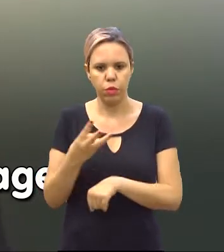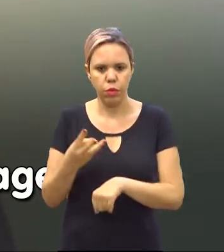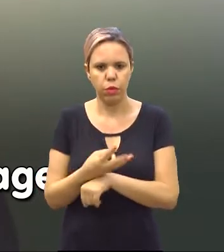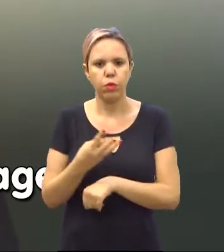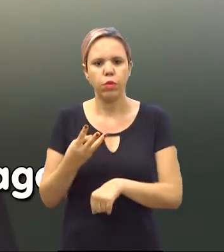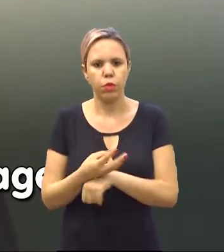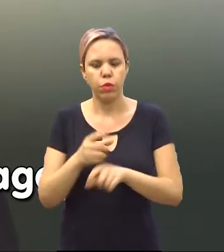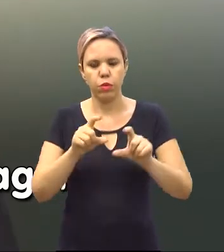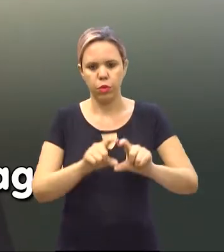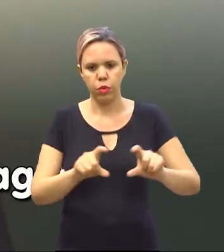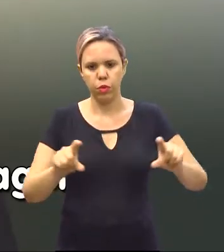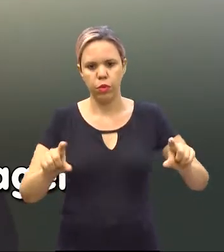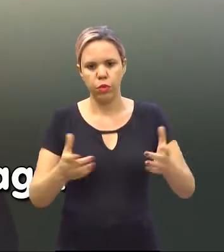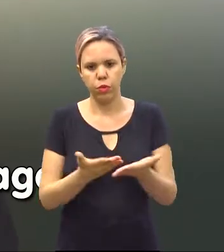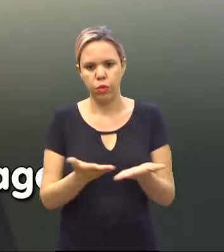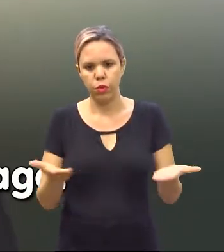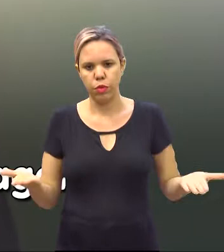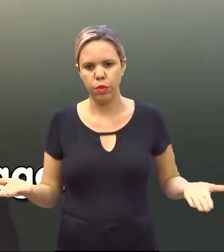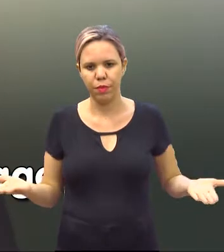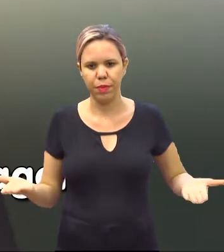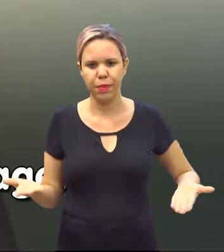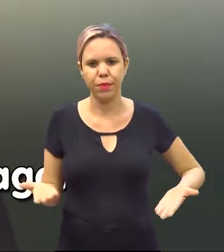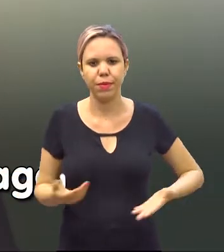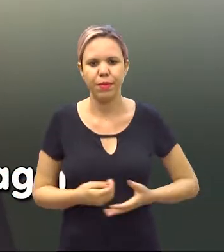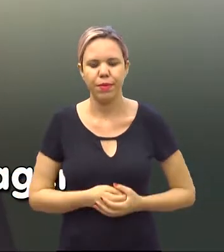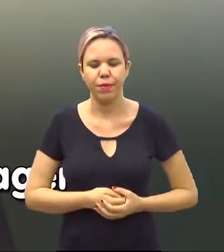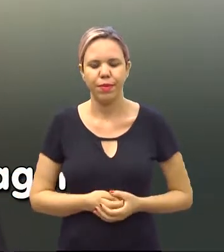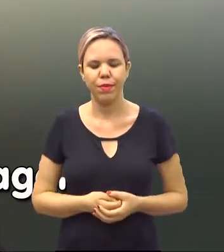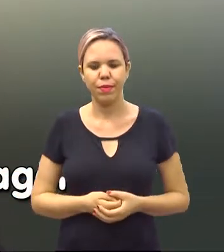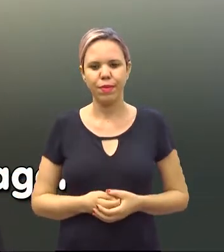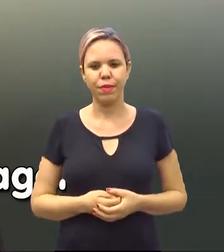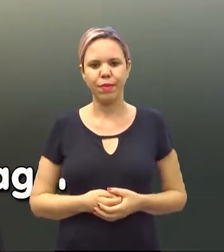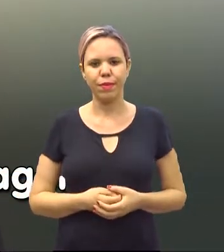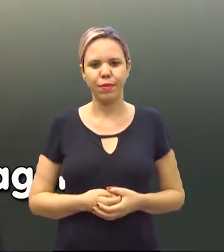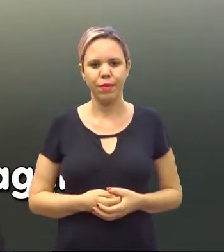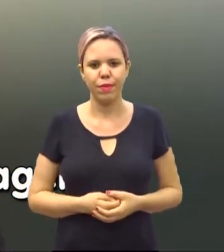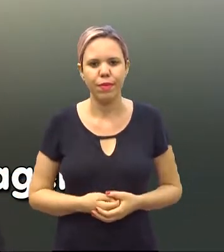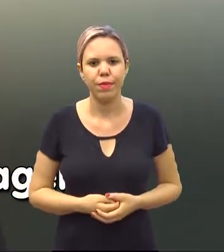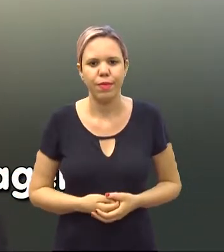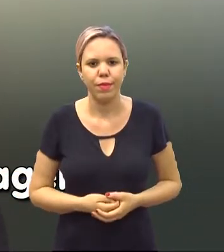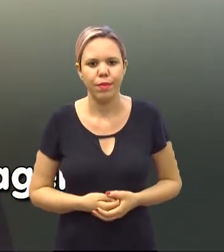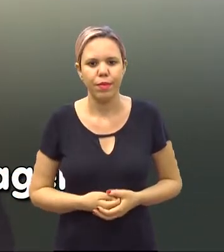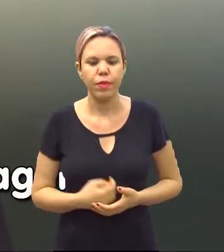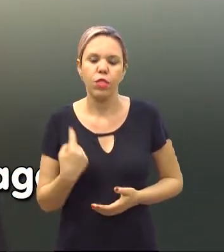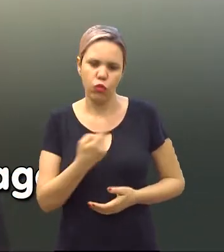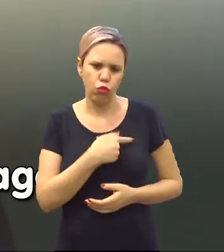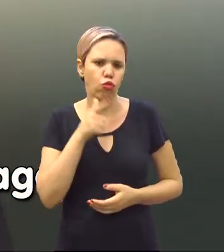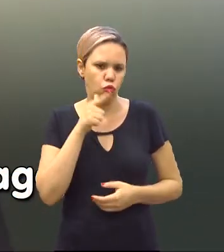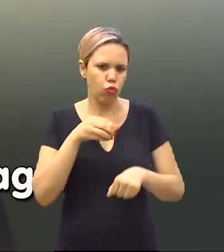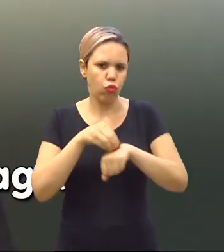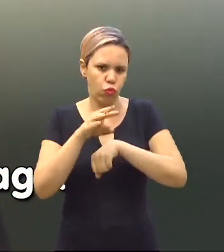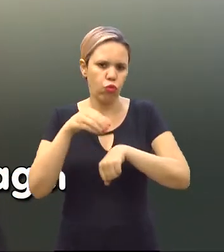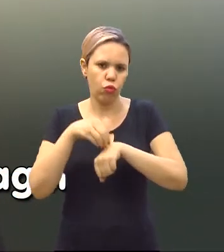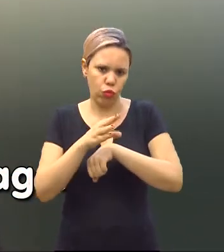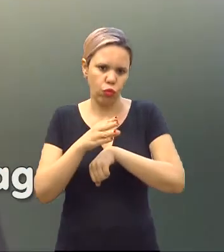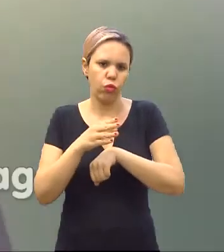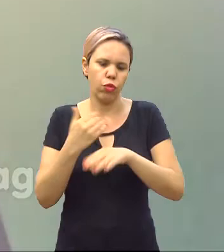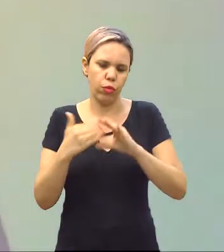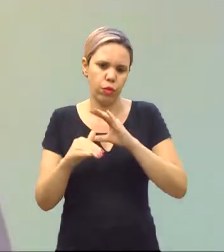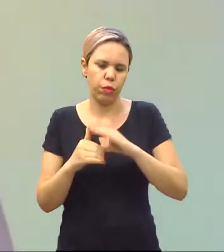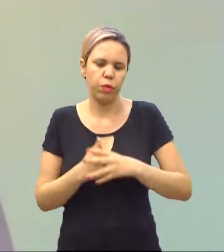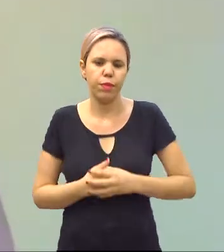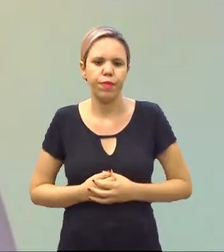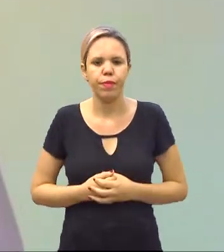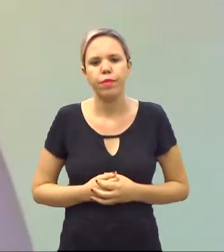nosso WhatsApp, 19 99801 2782. A gente consegue passar todas as